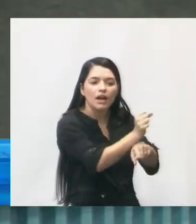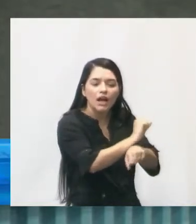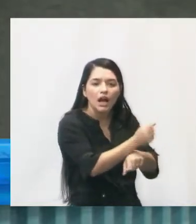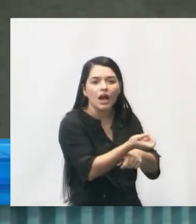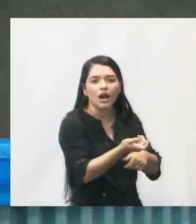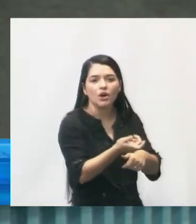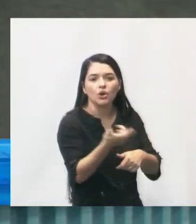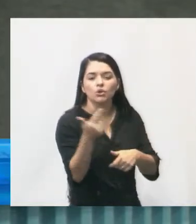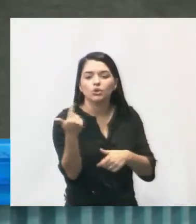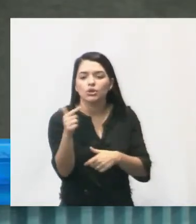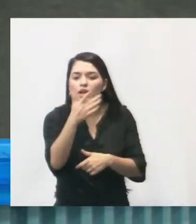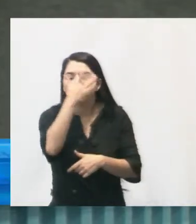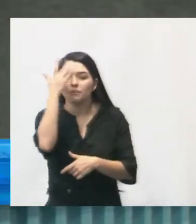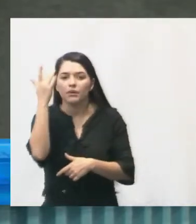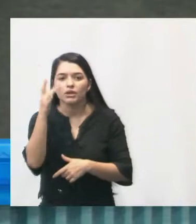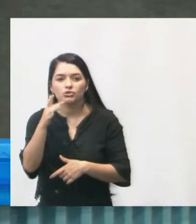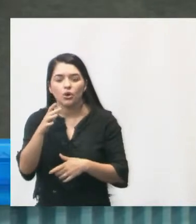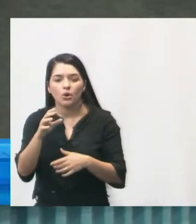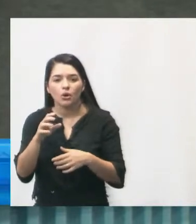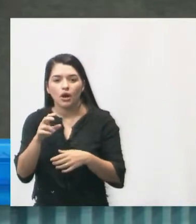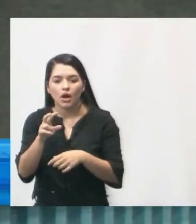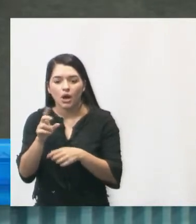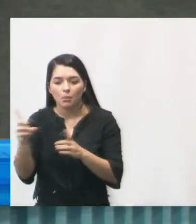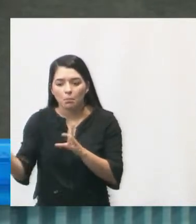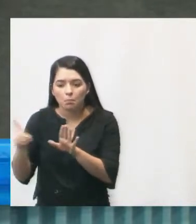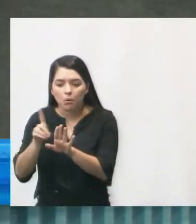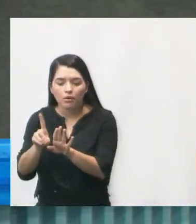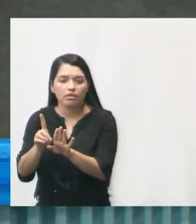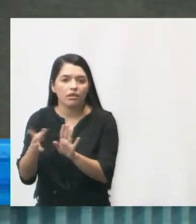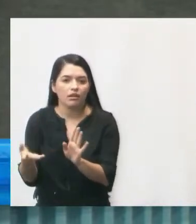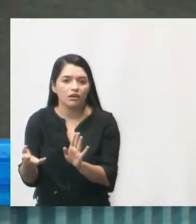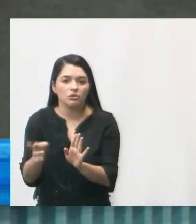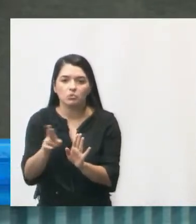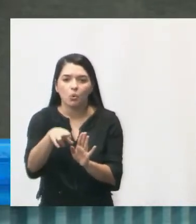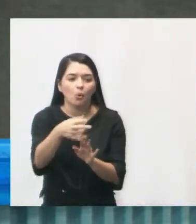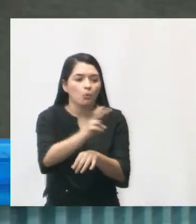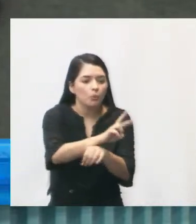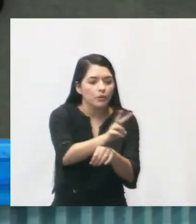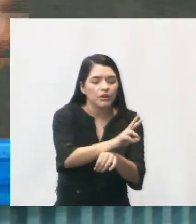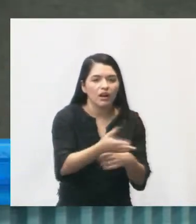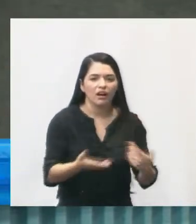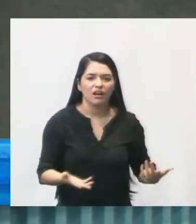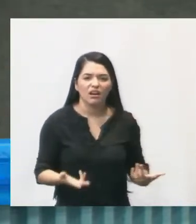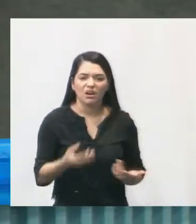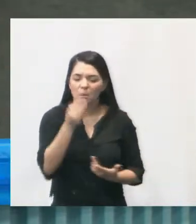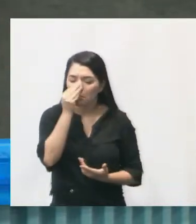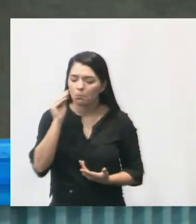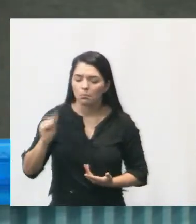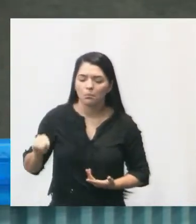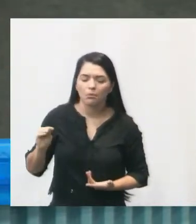essas pessoas de profissões simples como se fossem pessoas diferentes e menos prezadas.